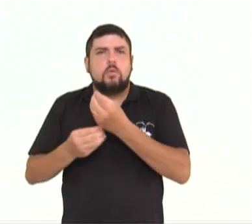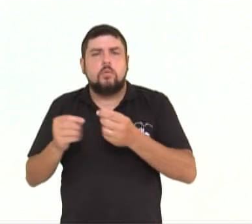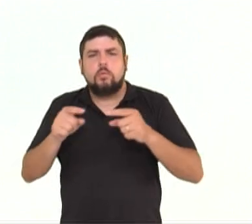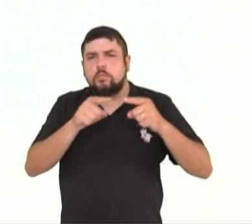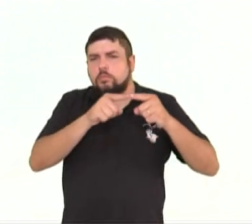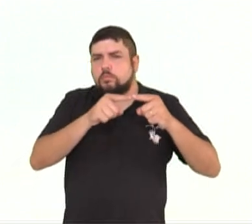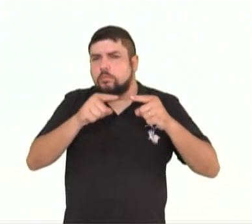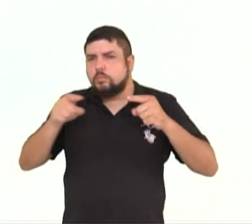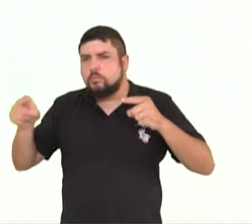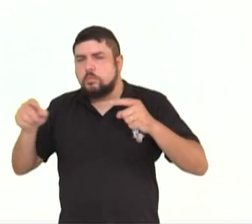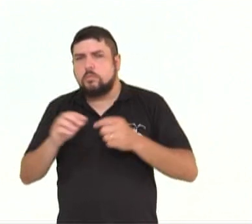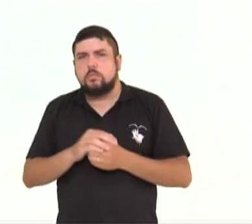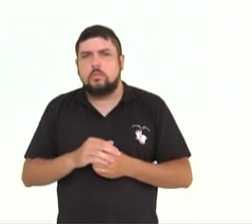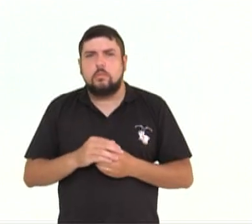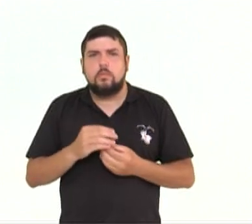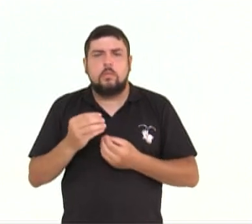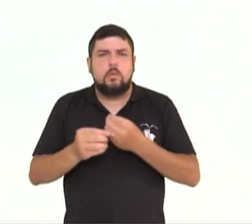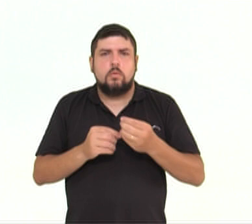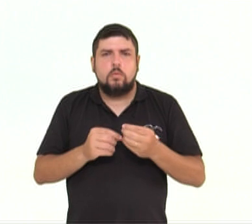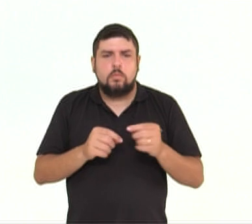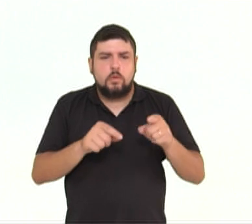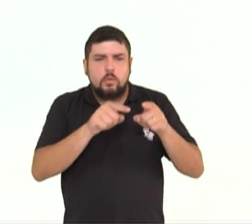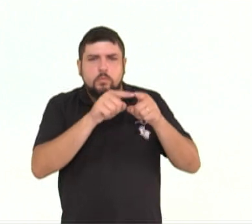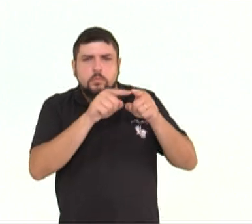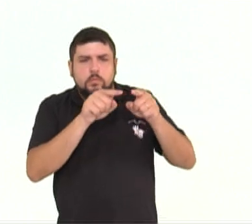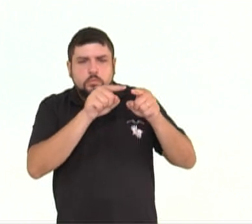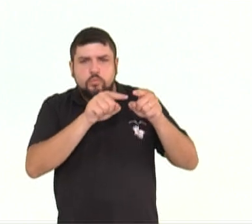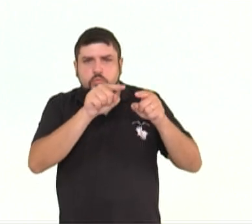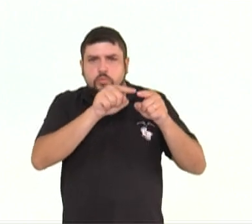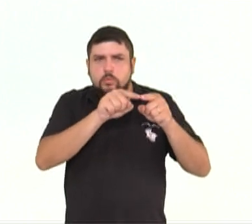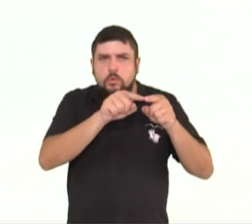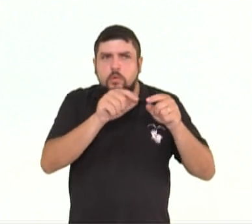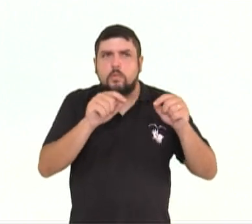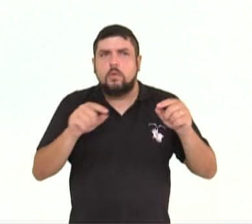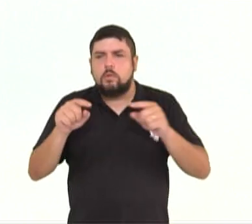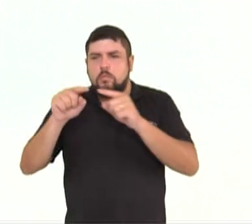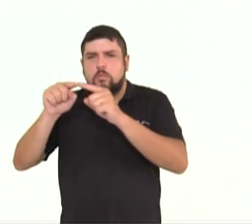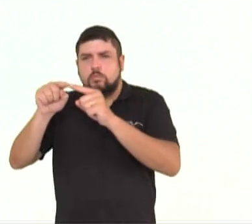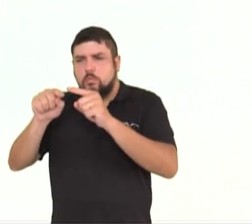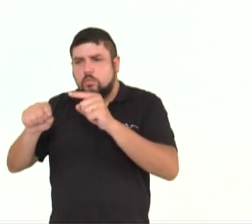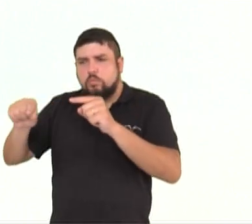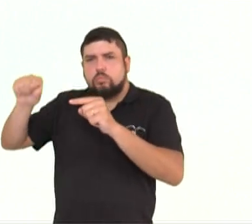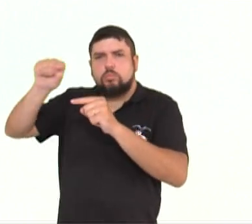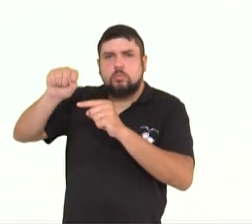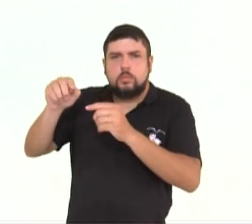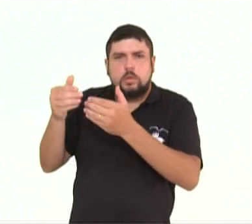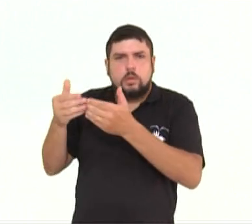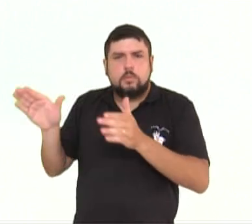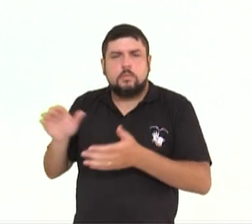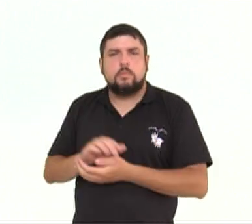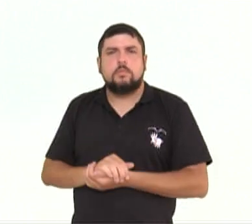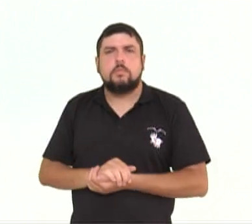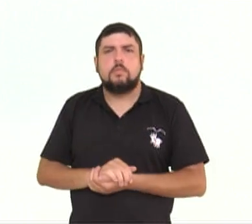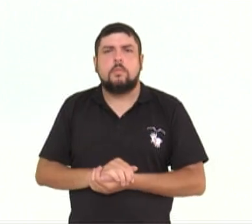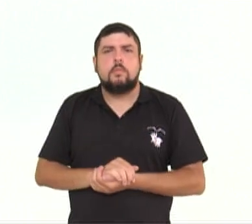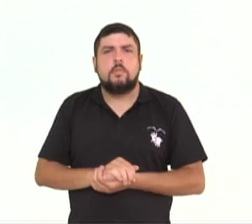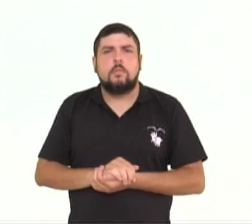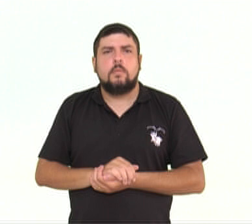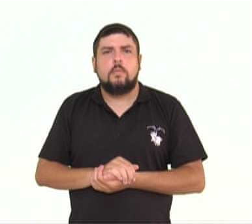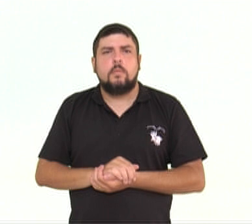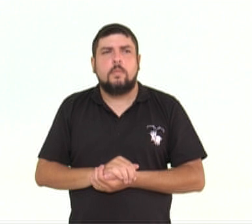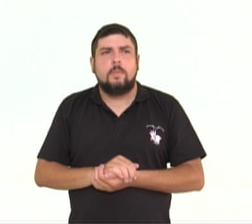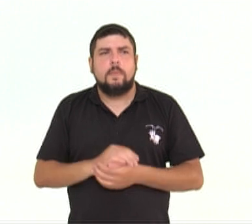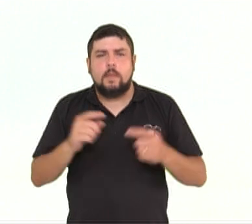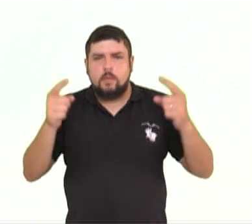fazer a bolinha fechada onde for fechado e a bolinha aberta onde for aberto, tá? Aqui nós temos os dois